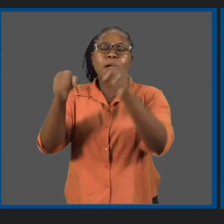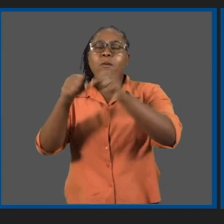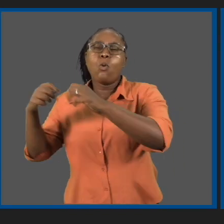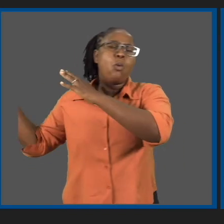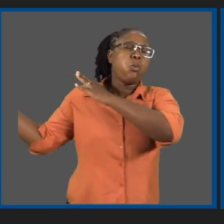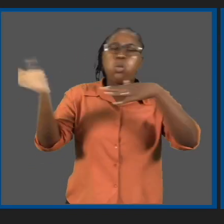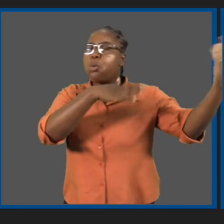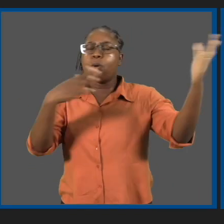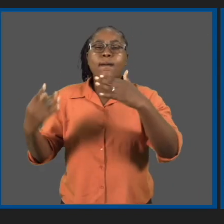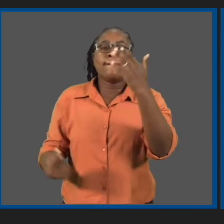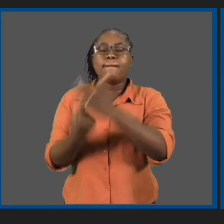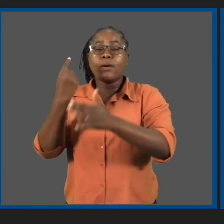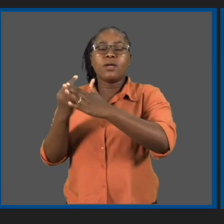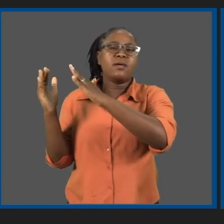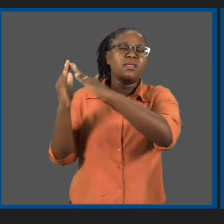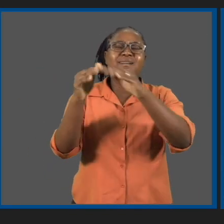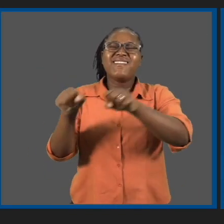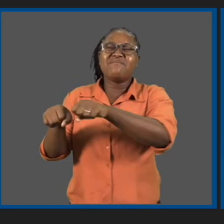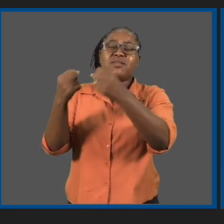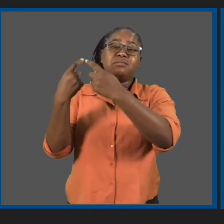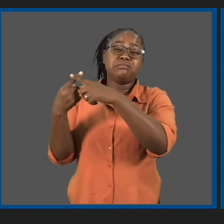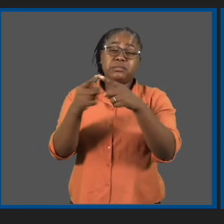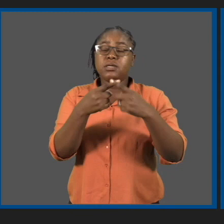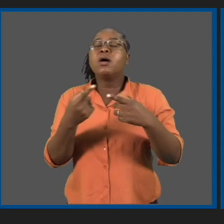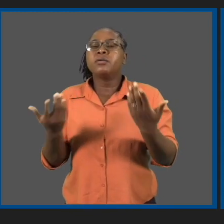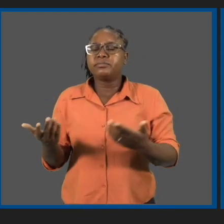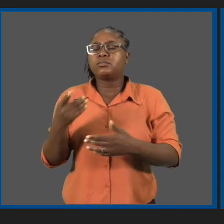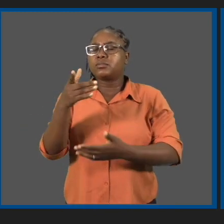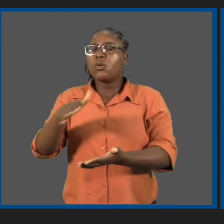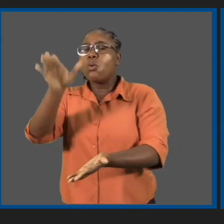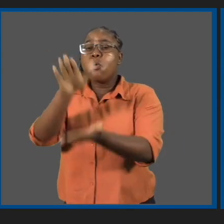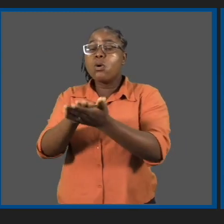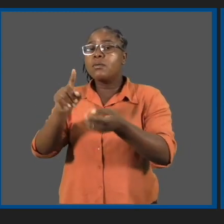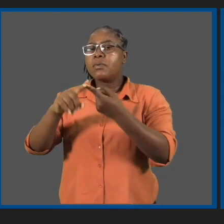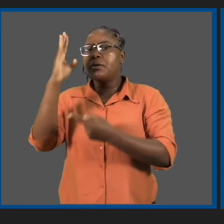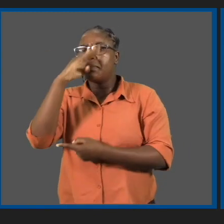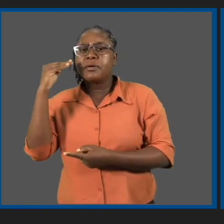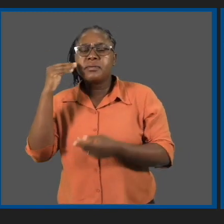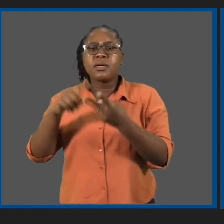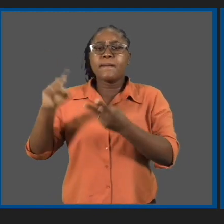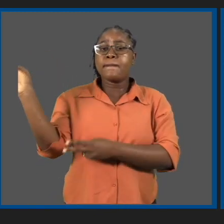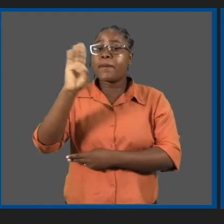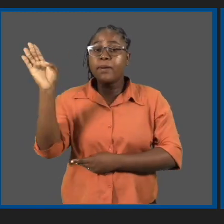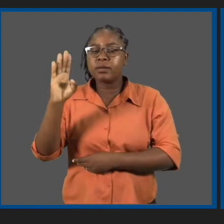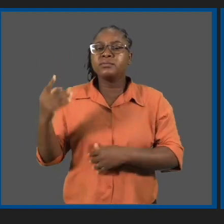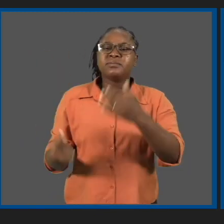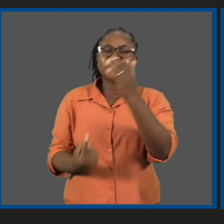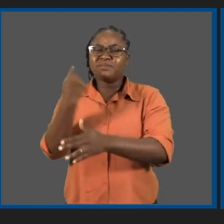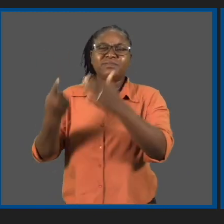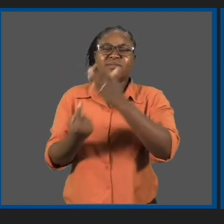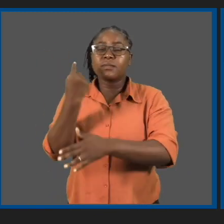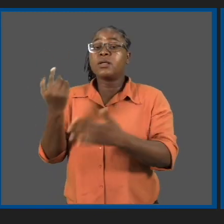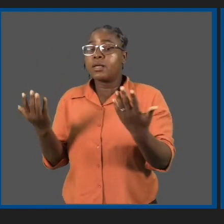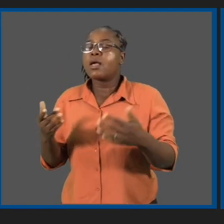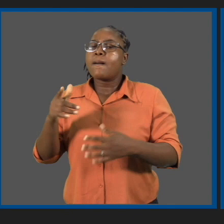Um ano após o ciclone IDAI ter devastado a região centro do país, intensificam ações de melhoria das